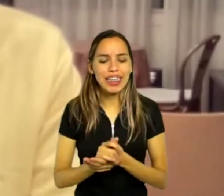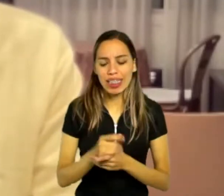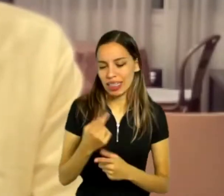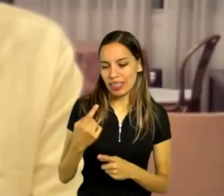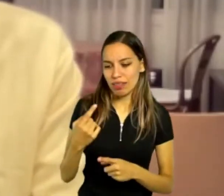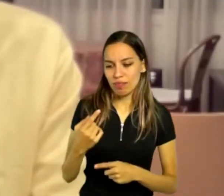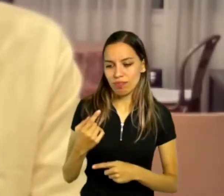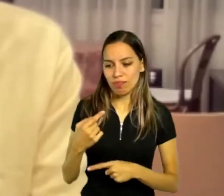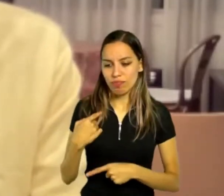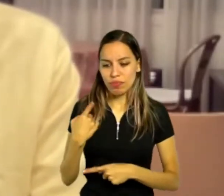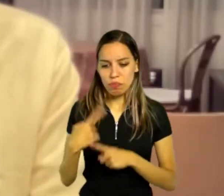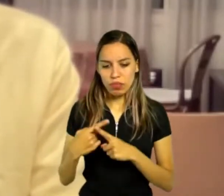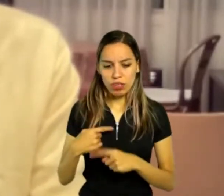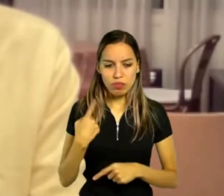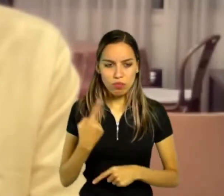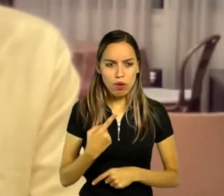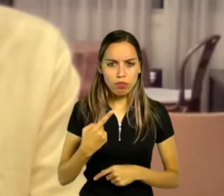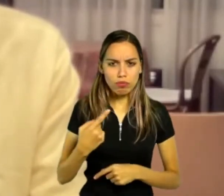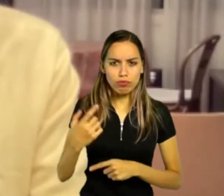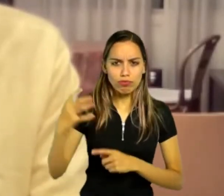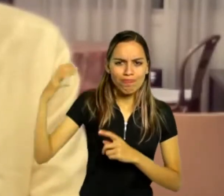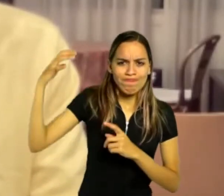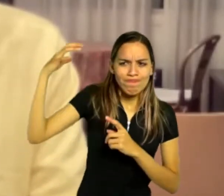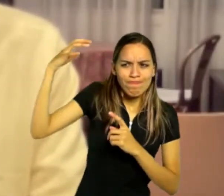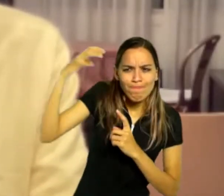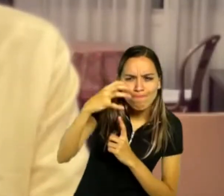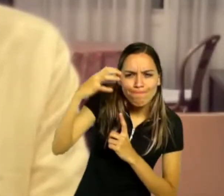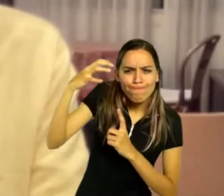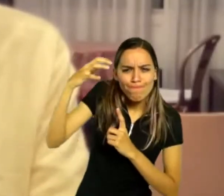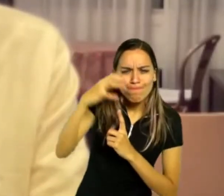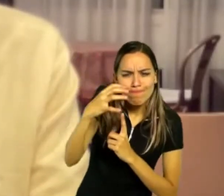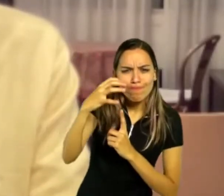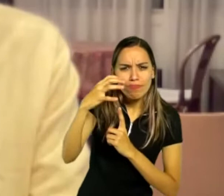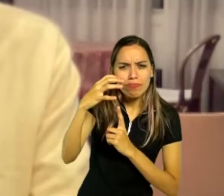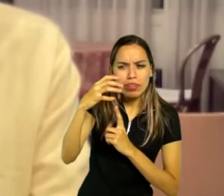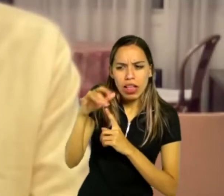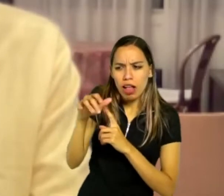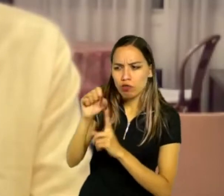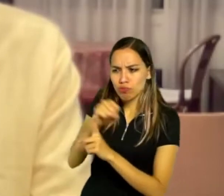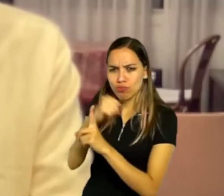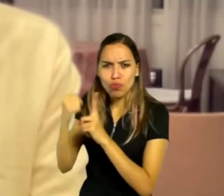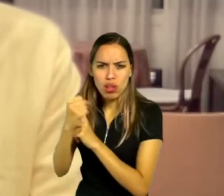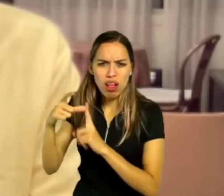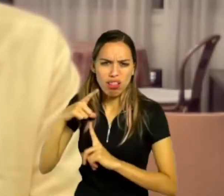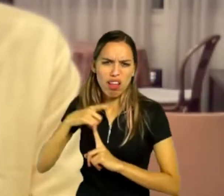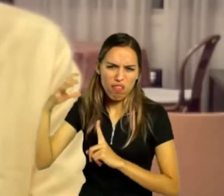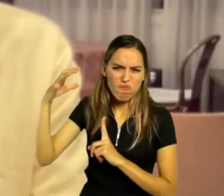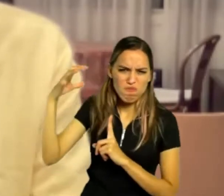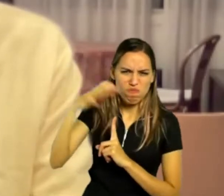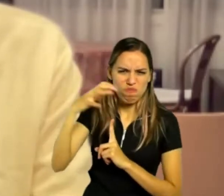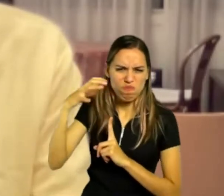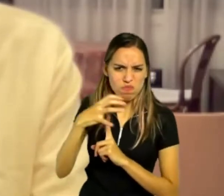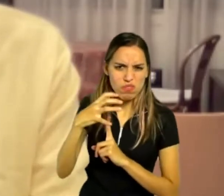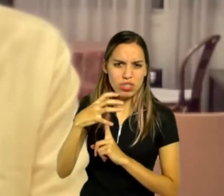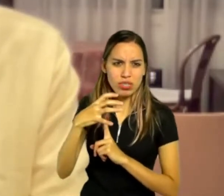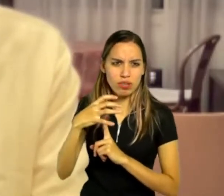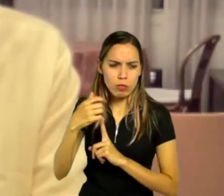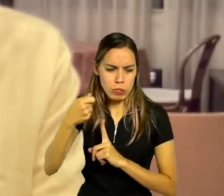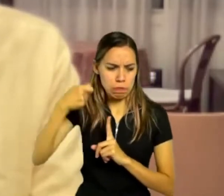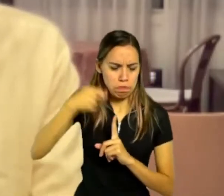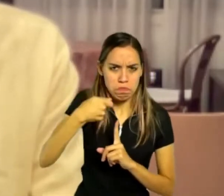muita repressão e até a violência da sociedade, porque as pessoas não agridem as crianças de medo da